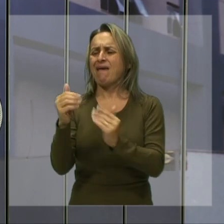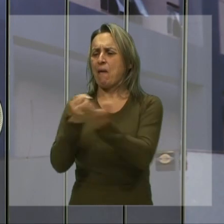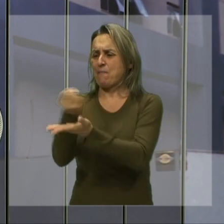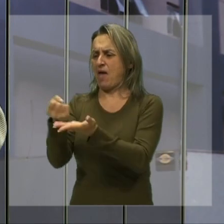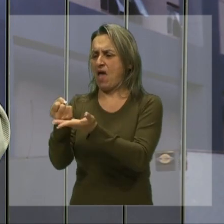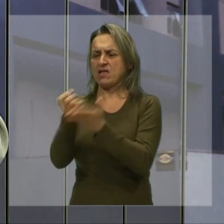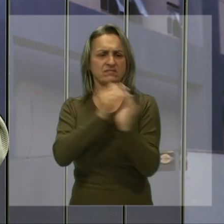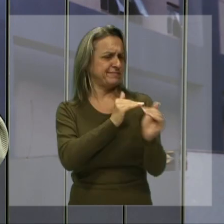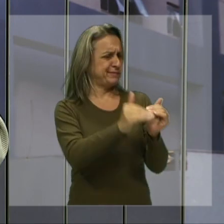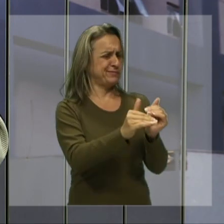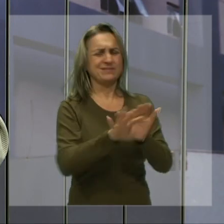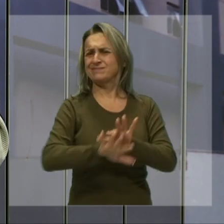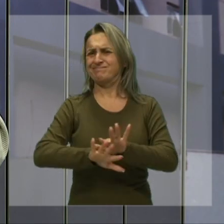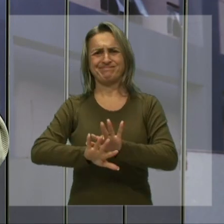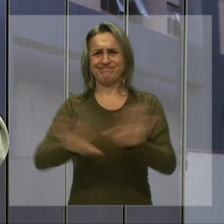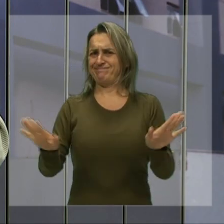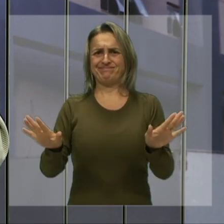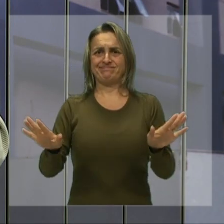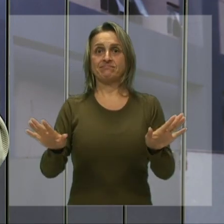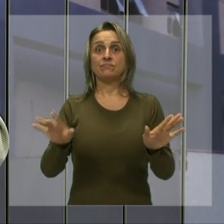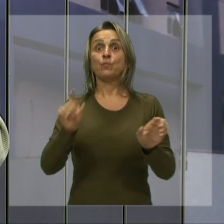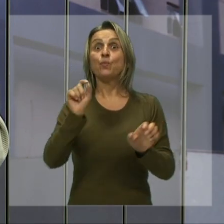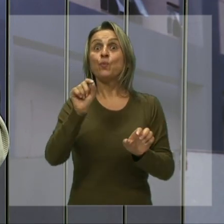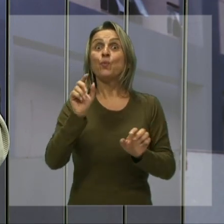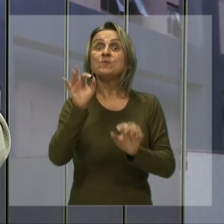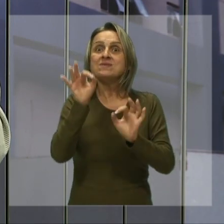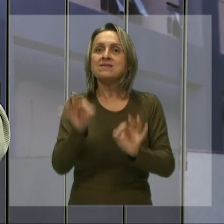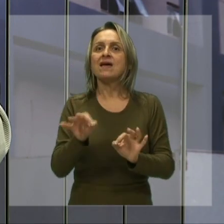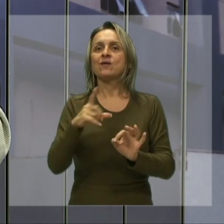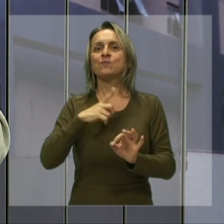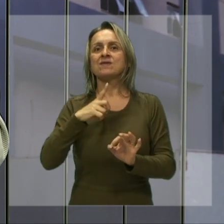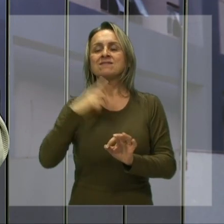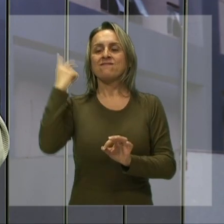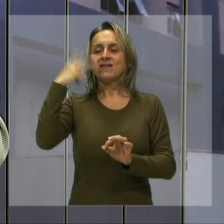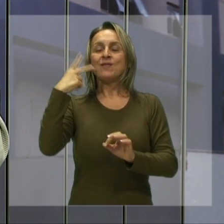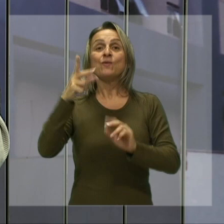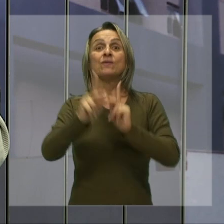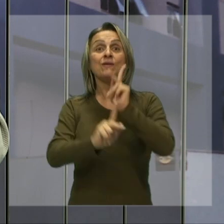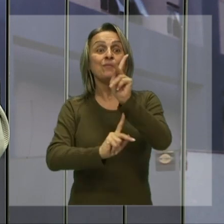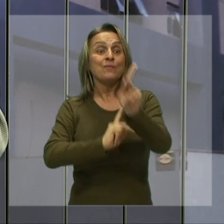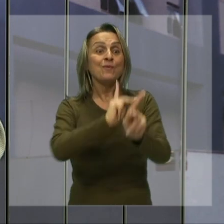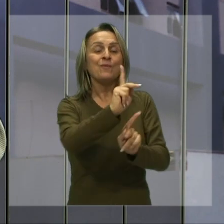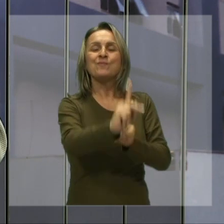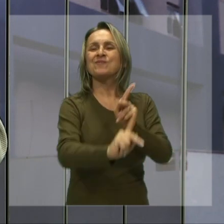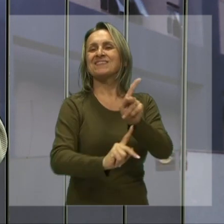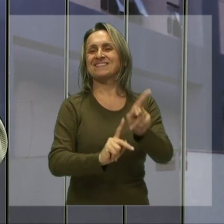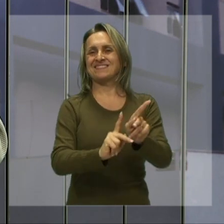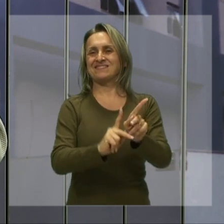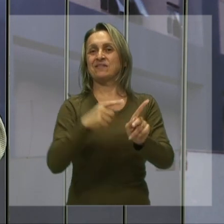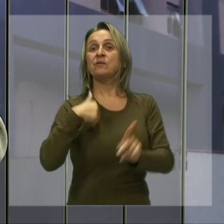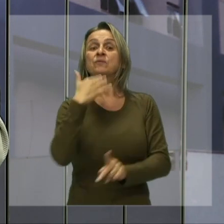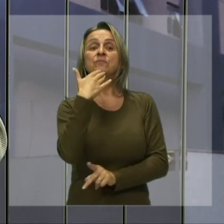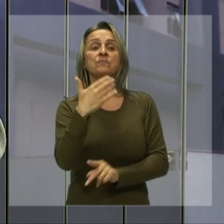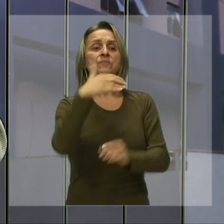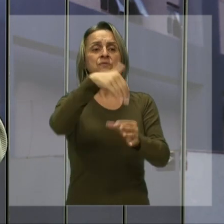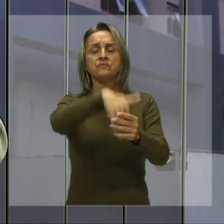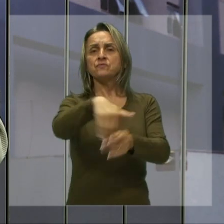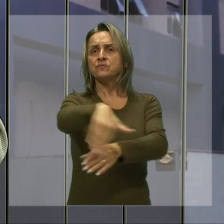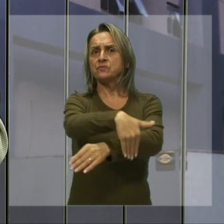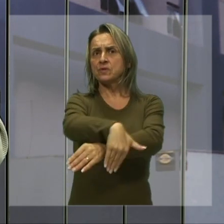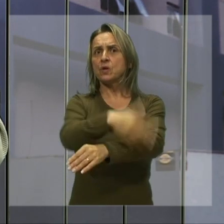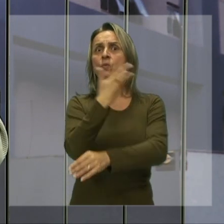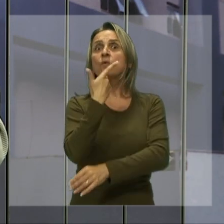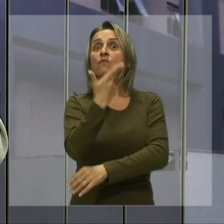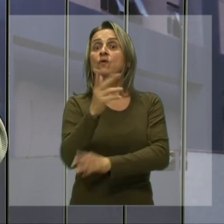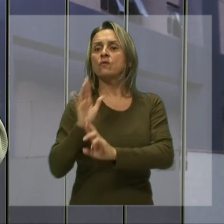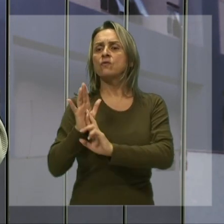vereador realmente da população, porque quando eu peço voto na rua, eu falo que eu vou representar o povo. Então, quando eu chego aqui, eu não posso representar os